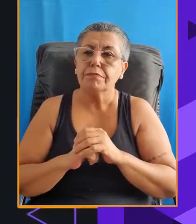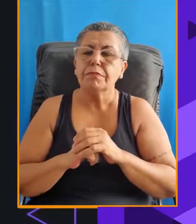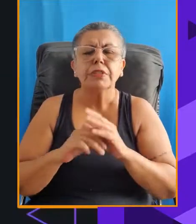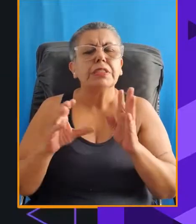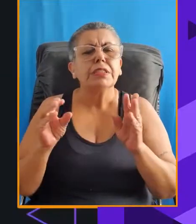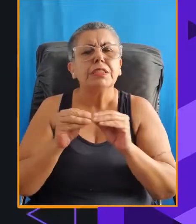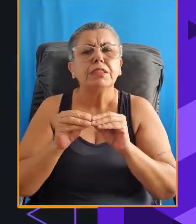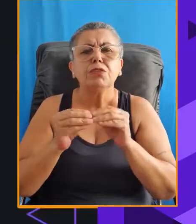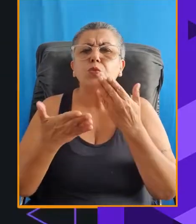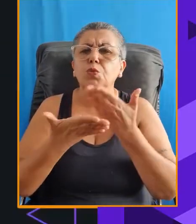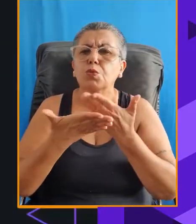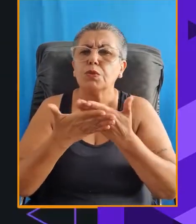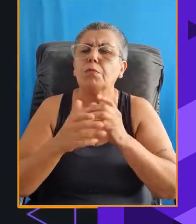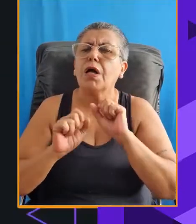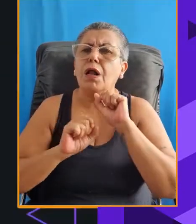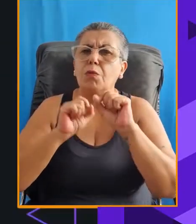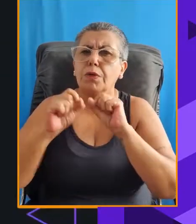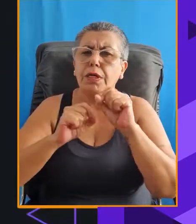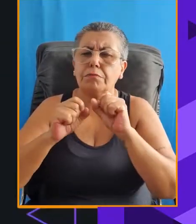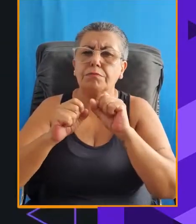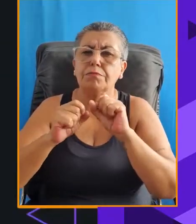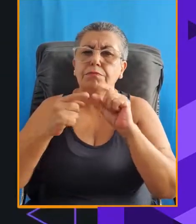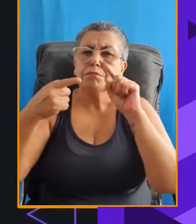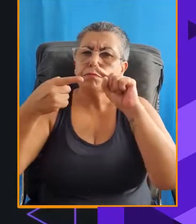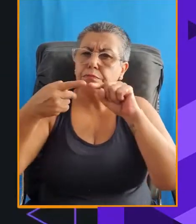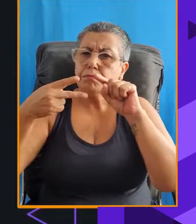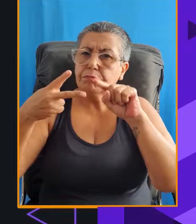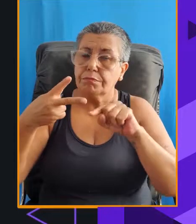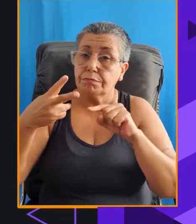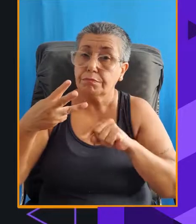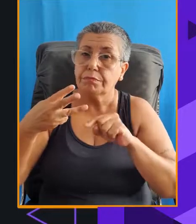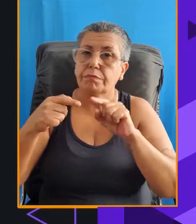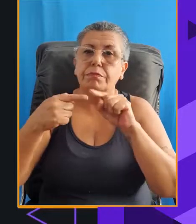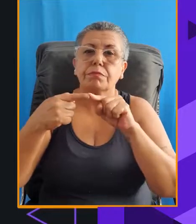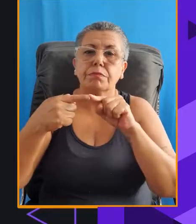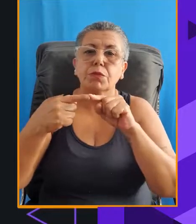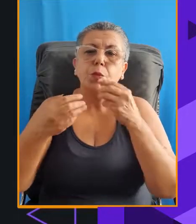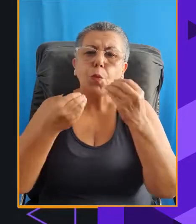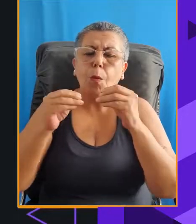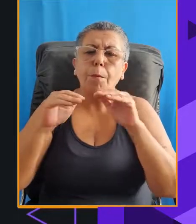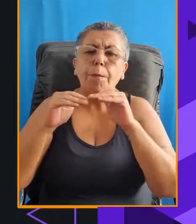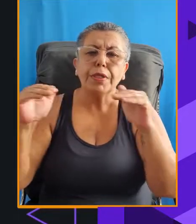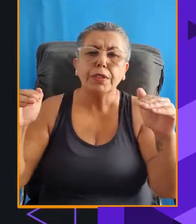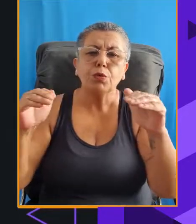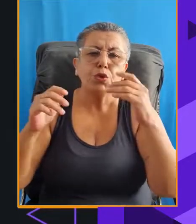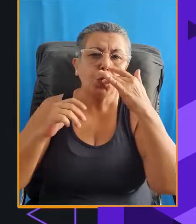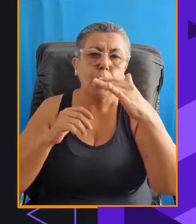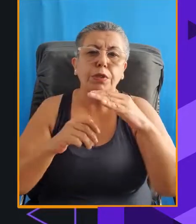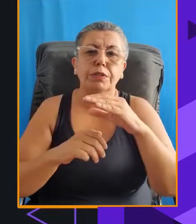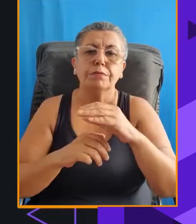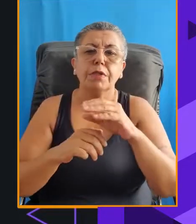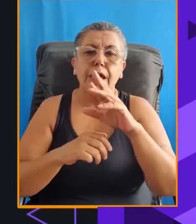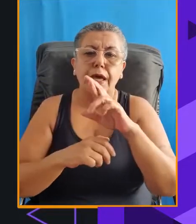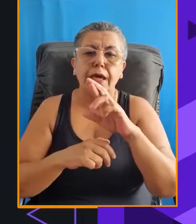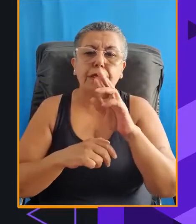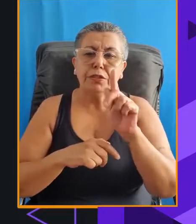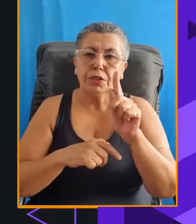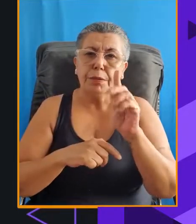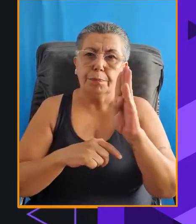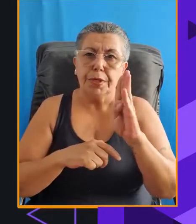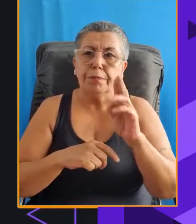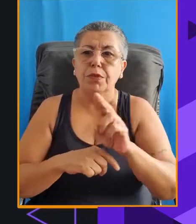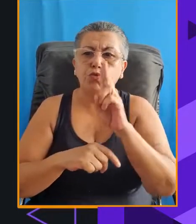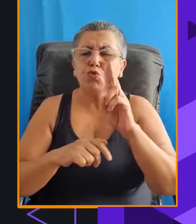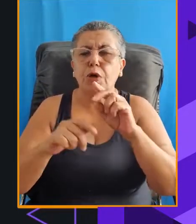Em síntese, o que vimos nesta aula foram os seguintes tópicos. Padrões de cor RGB e X devem ser usados